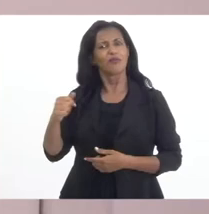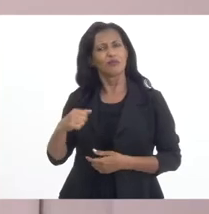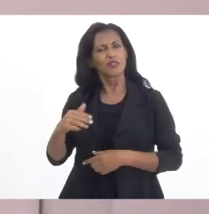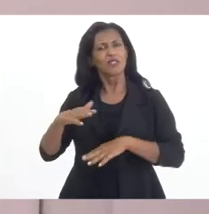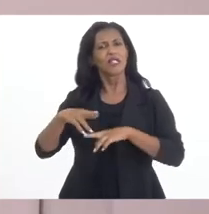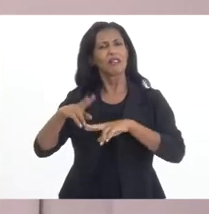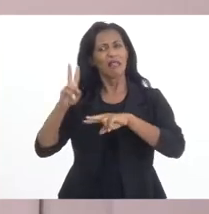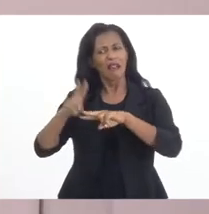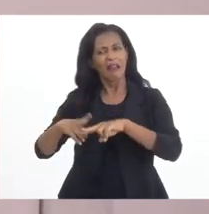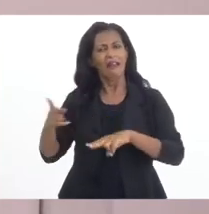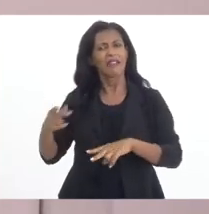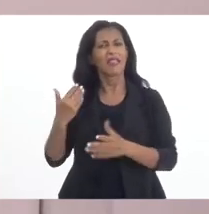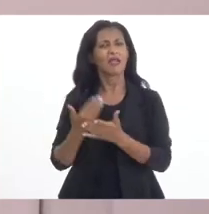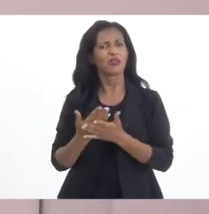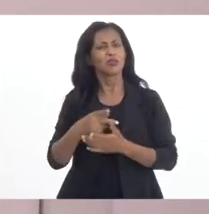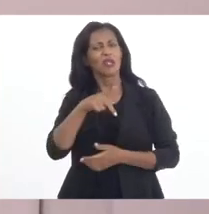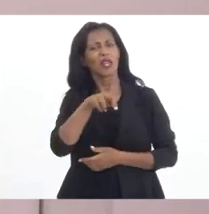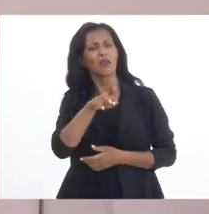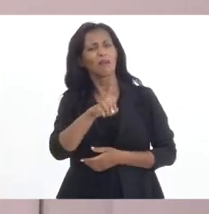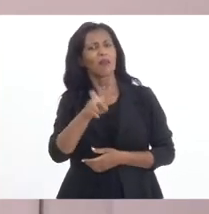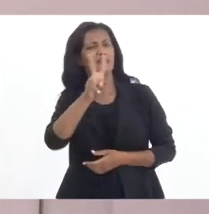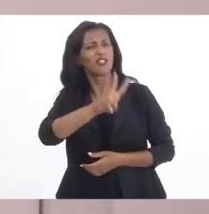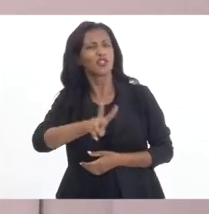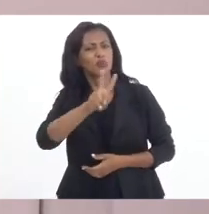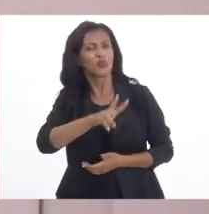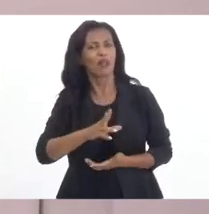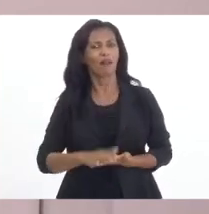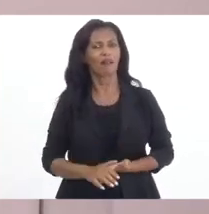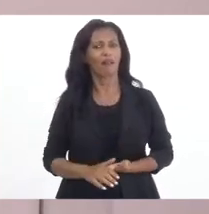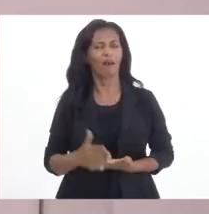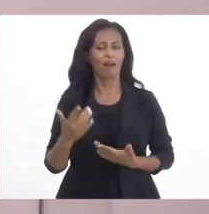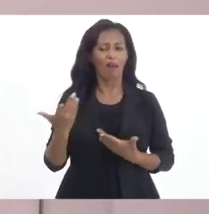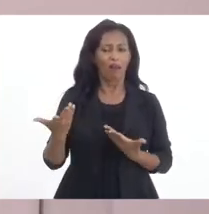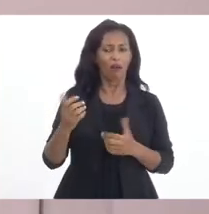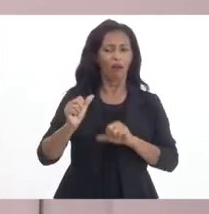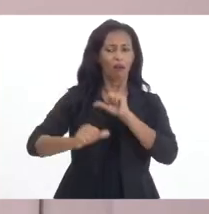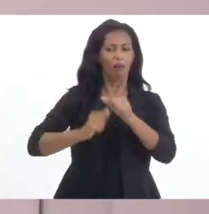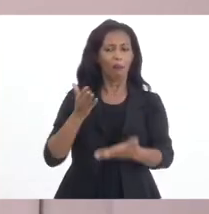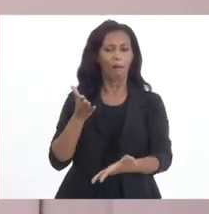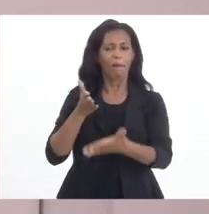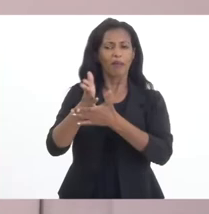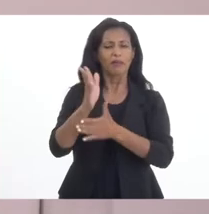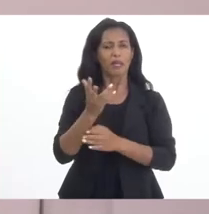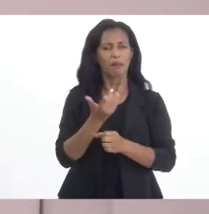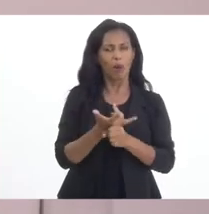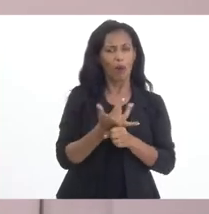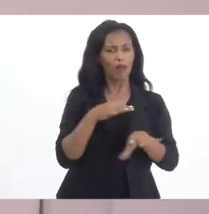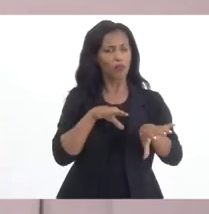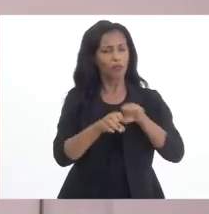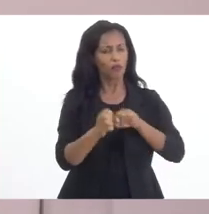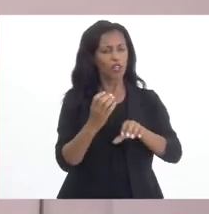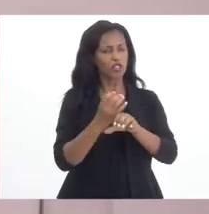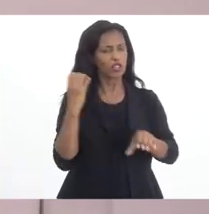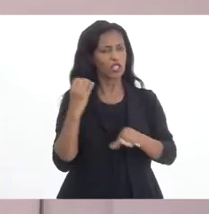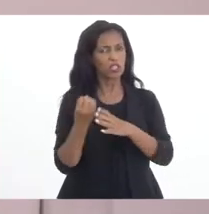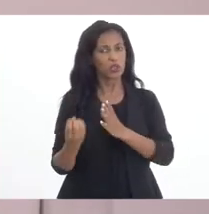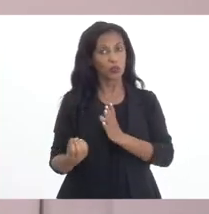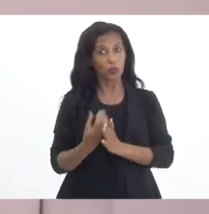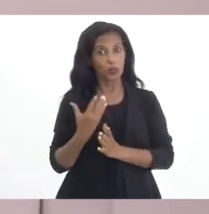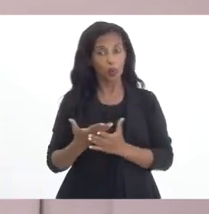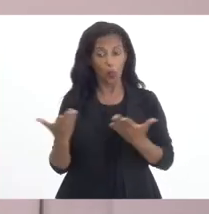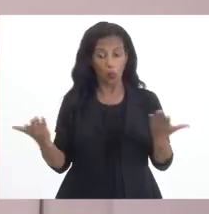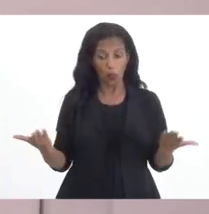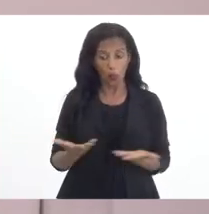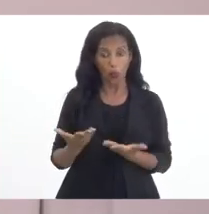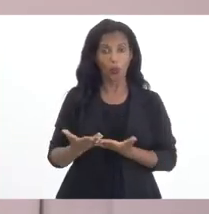Noel? Aí eu estudei lá no pré-vestibular gratuito, etc. E depois eu passei para a UERJ, me formei em engenheiro de produção.